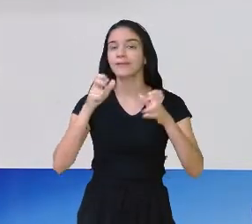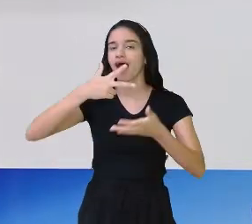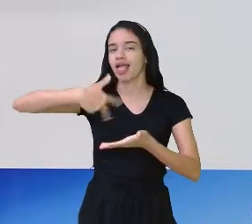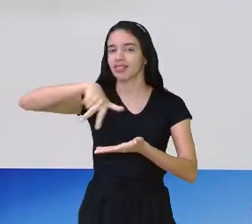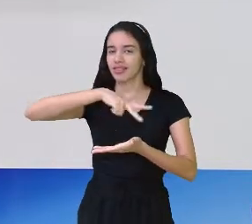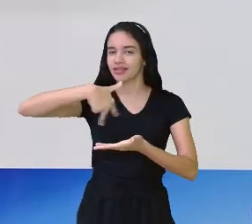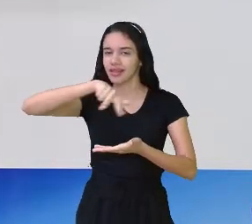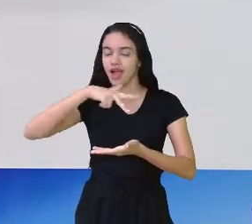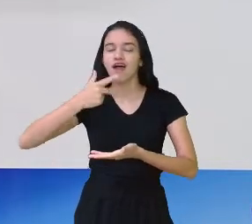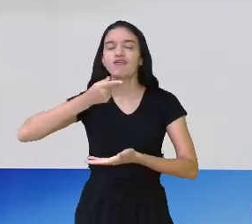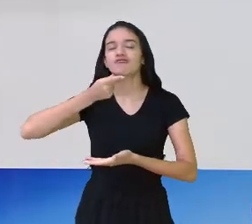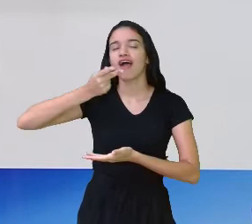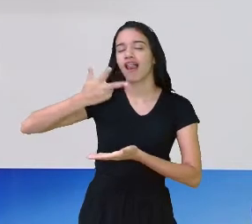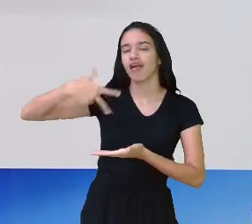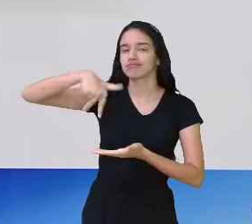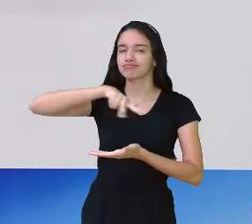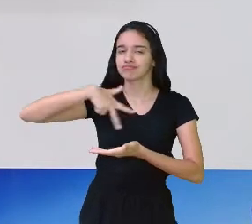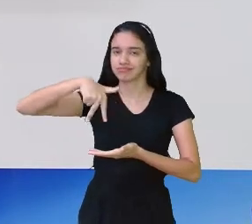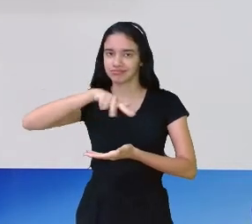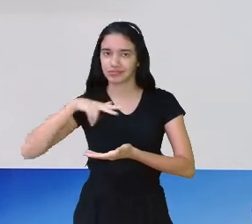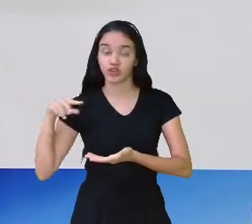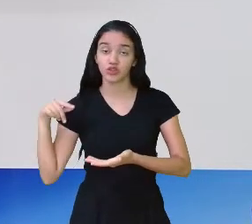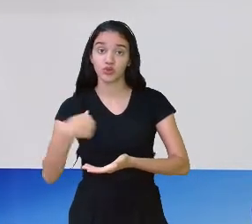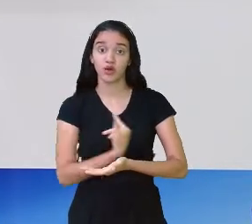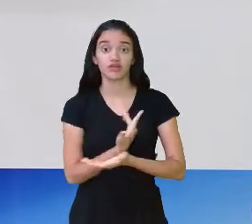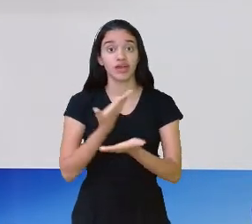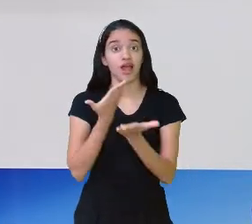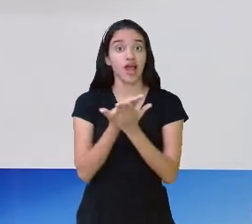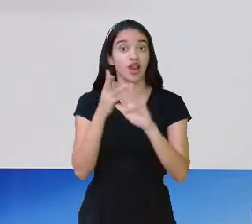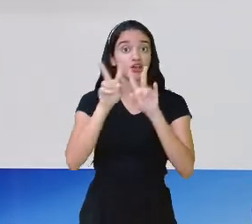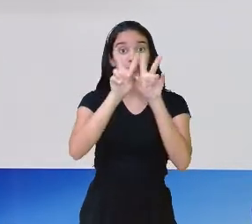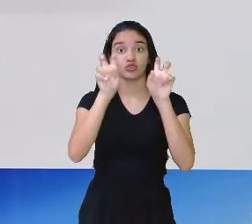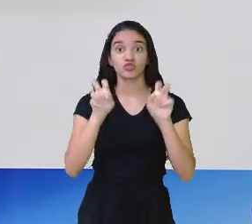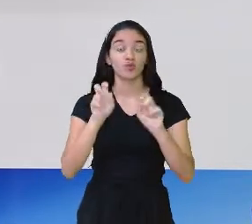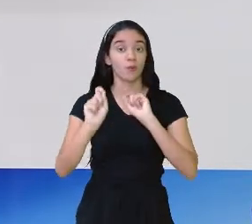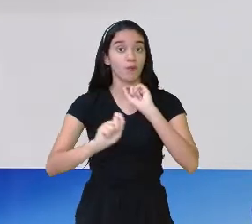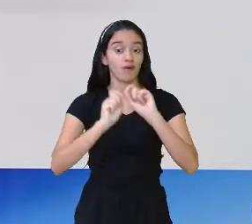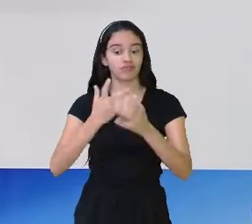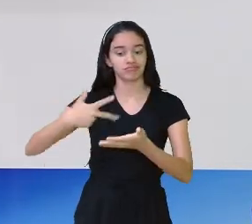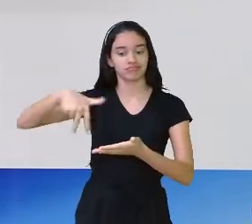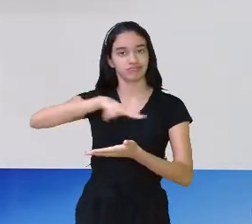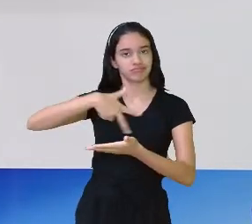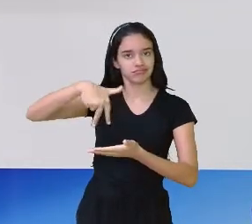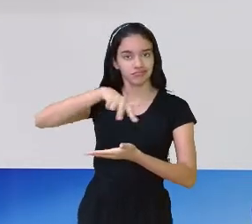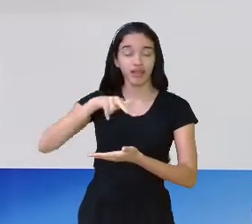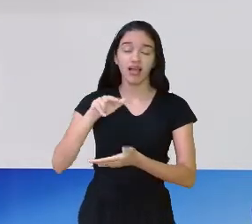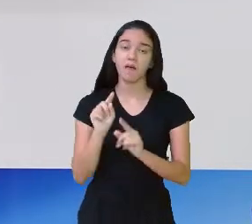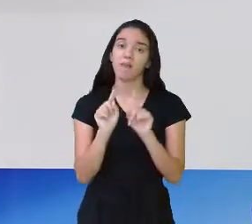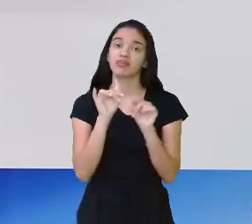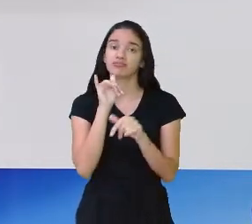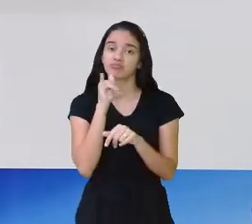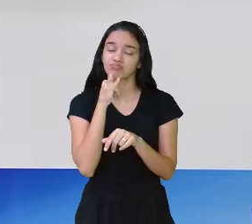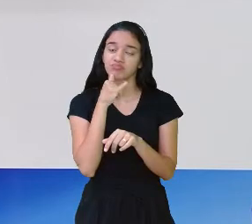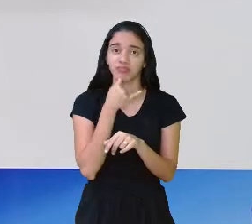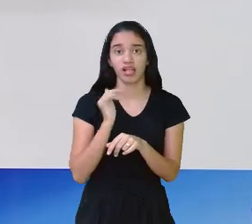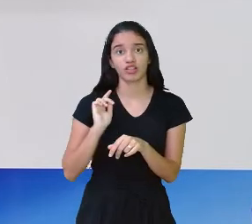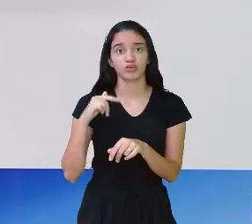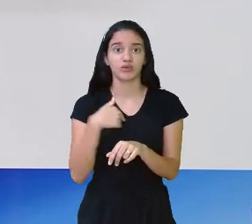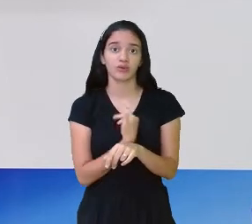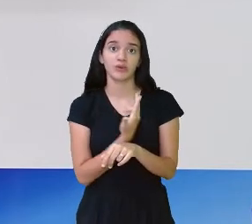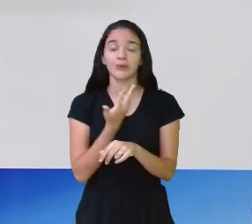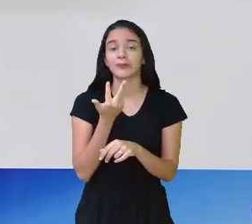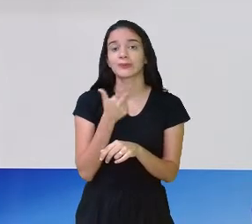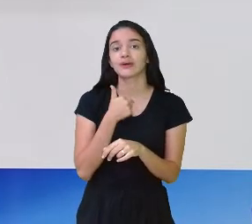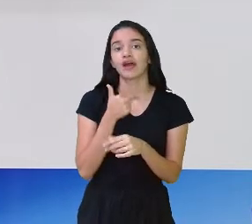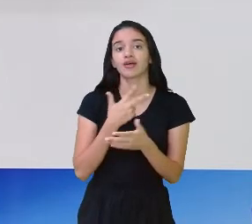mesmo, falar de dança. Nossa aula hoje é sobre a dança. Infelizmente, a gente não pode